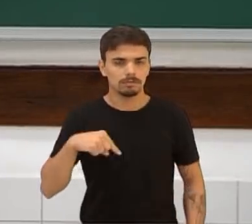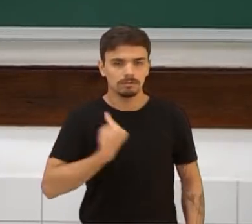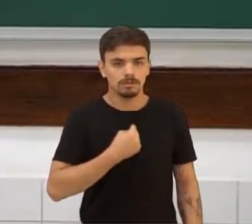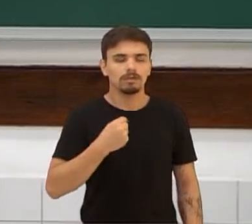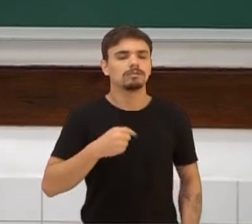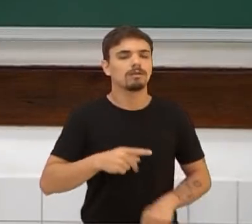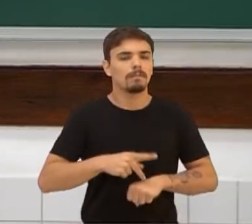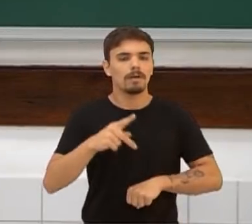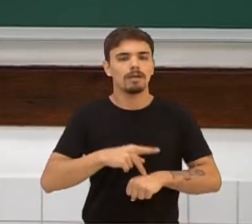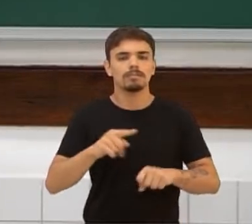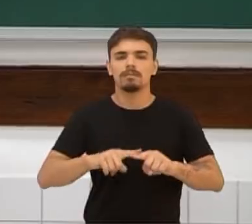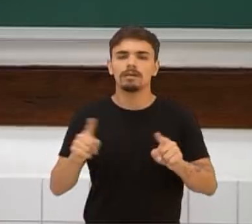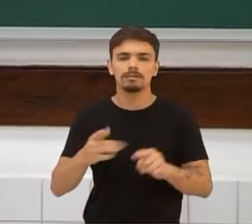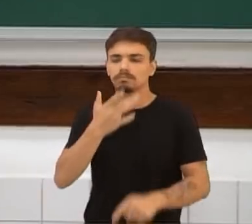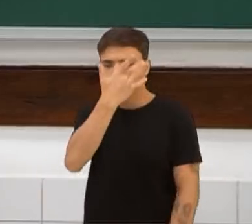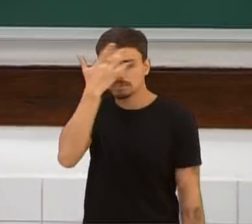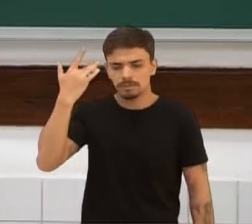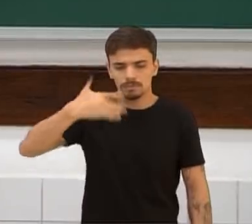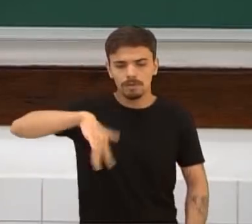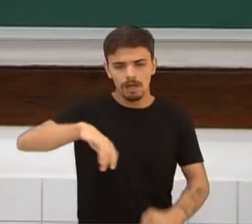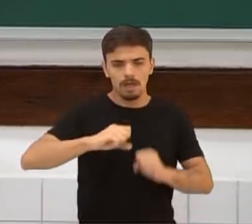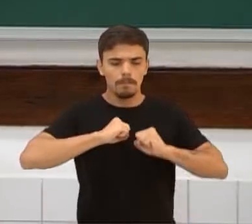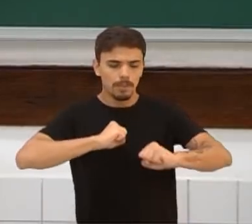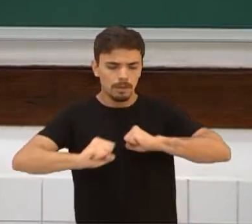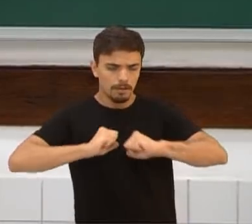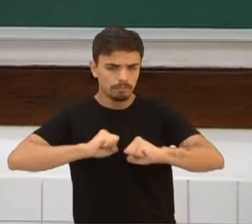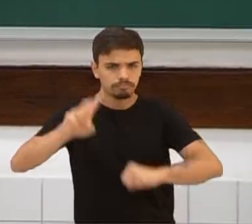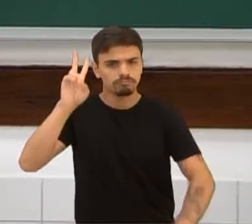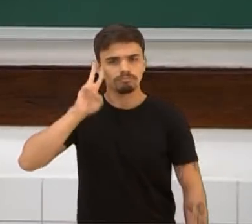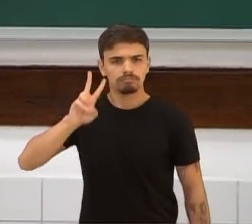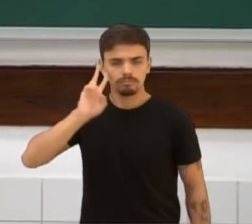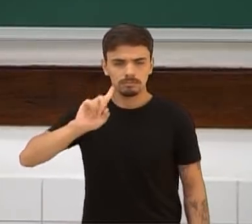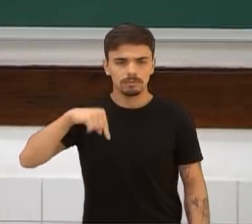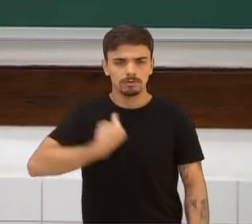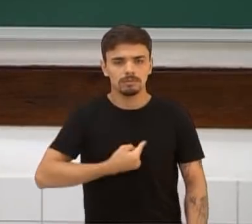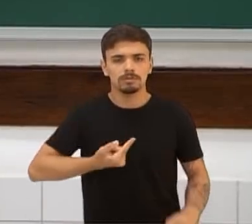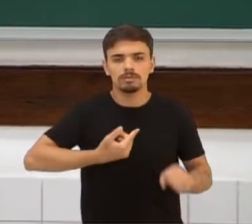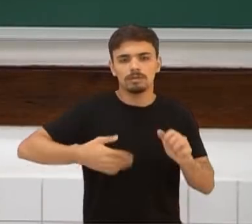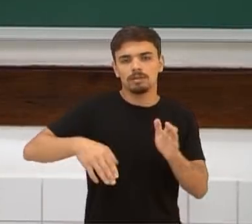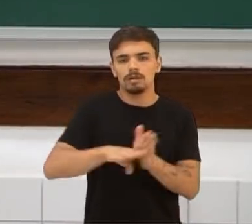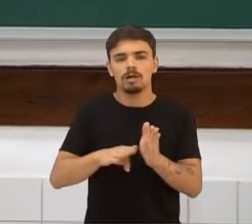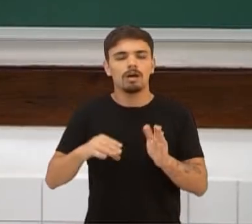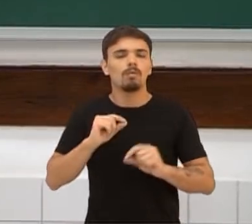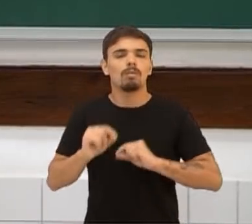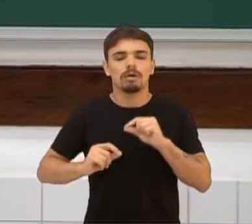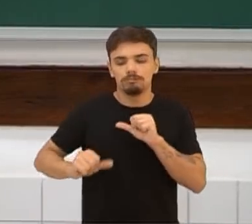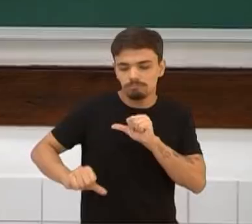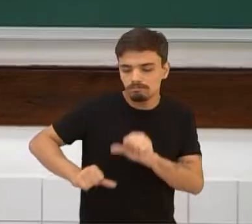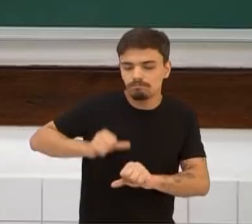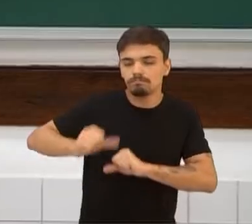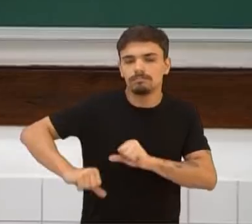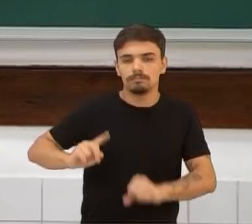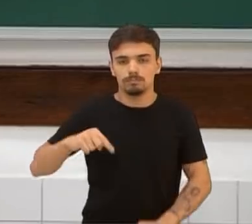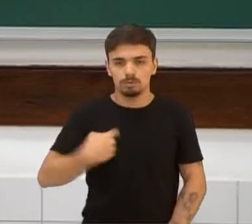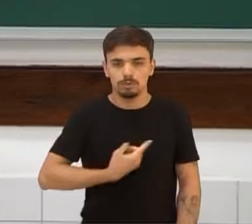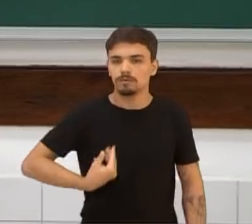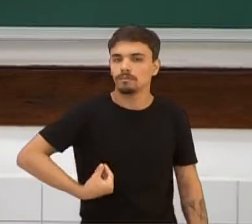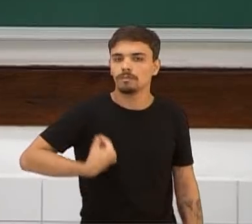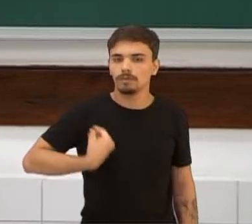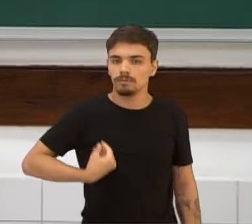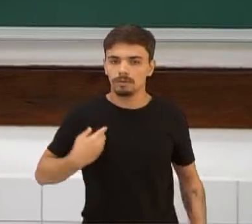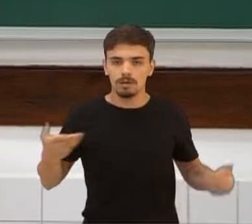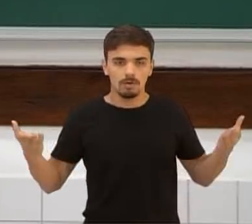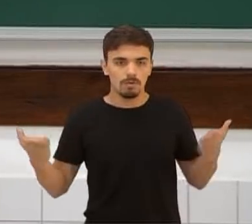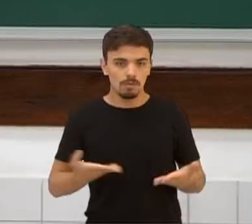quem é que movimentou esse processo histórico para nós chegarmos às transformações que nós vivemos